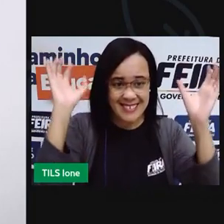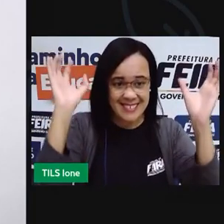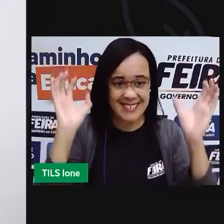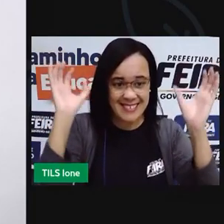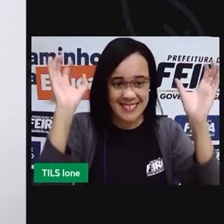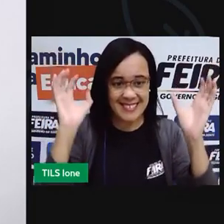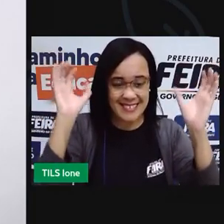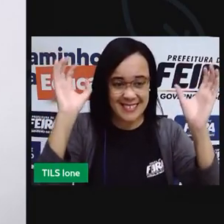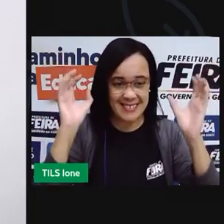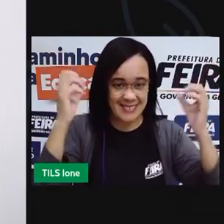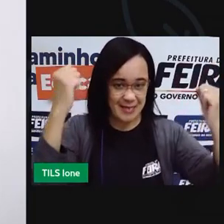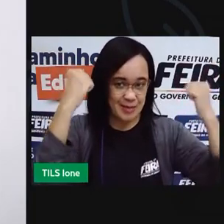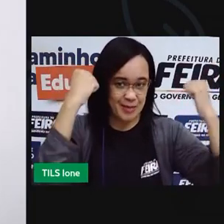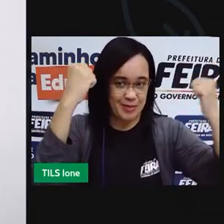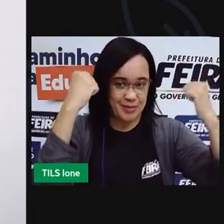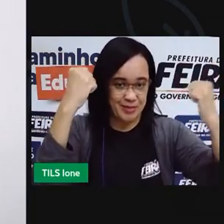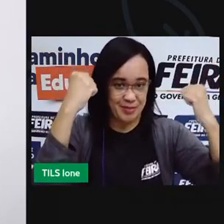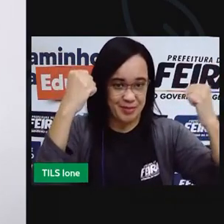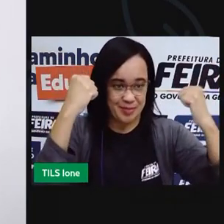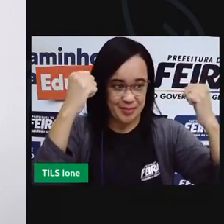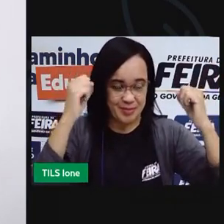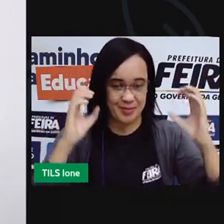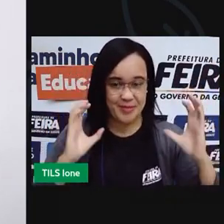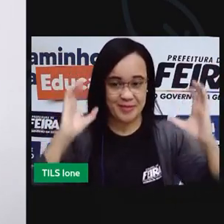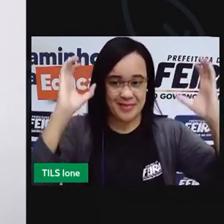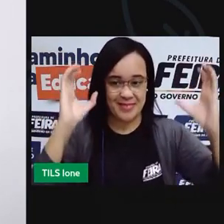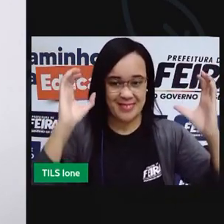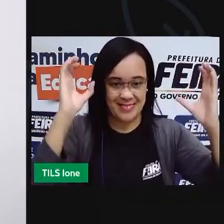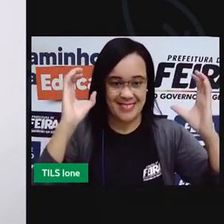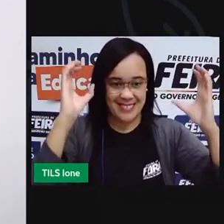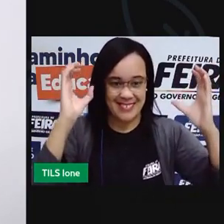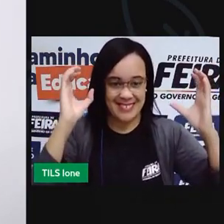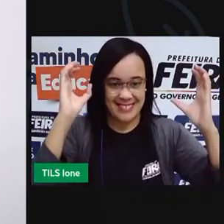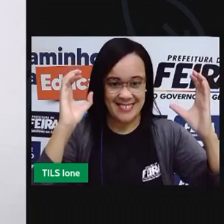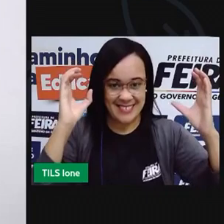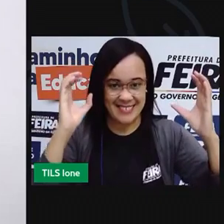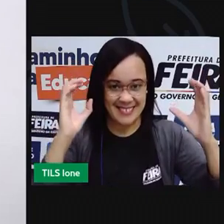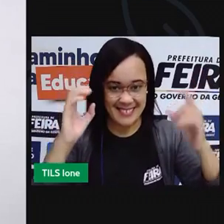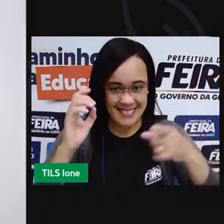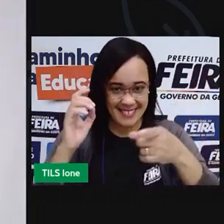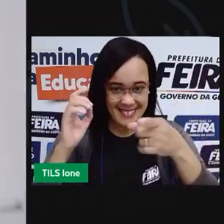Ou levantá-lo com os nossos próprios braços.